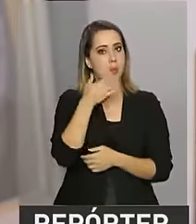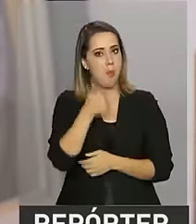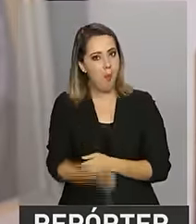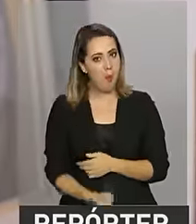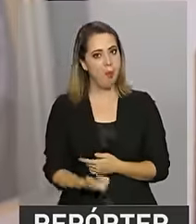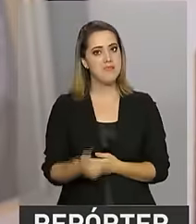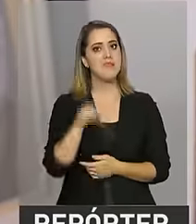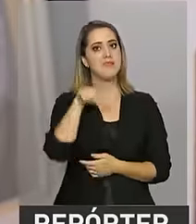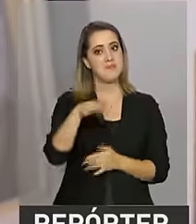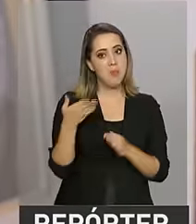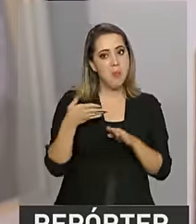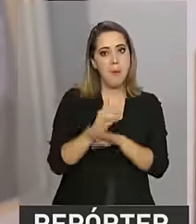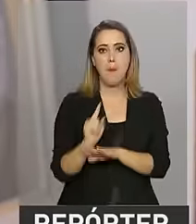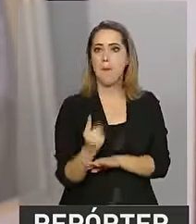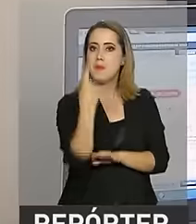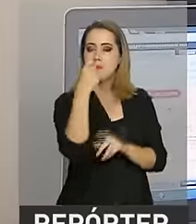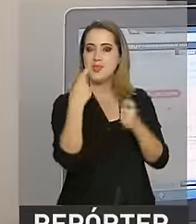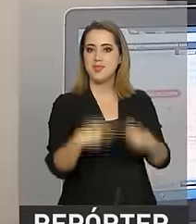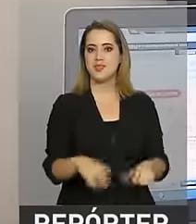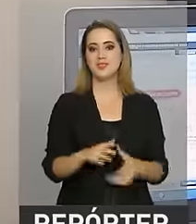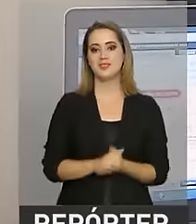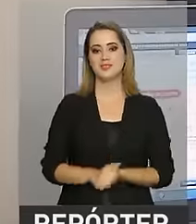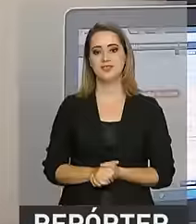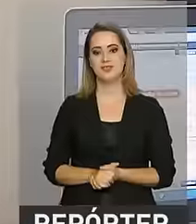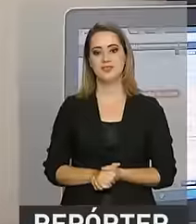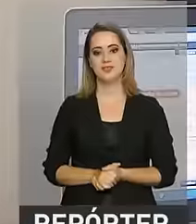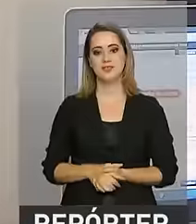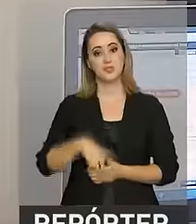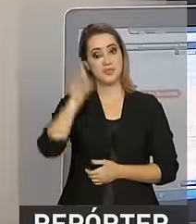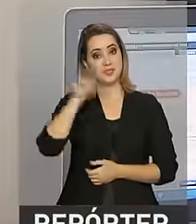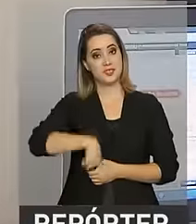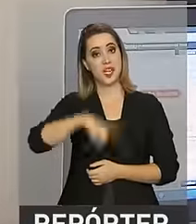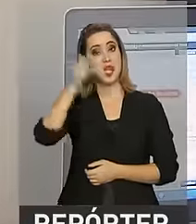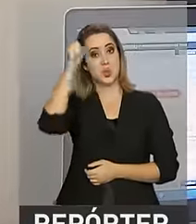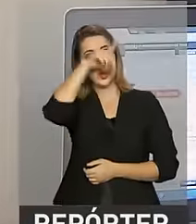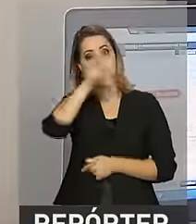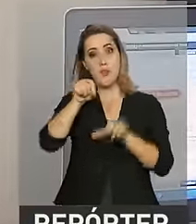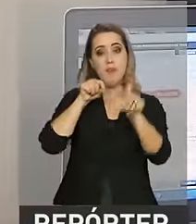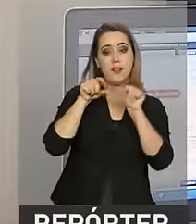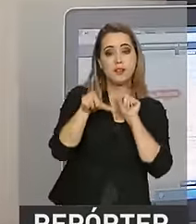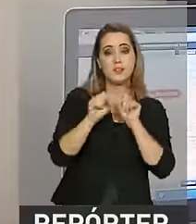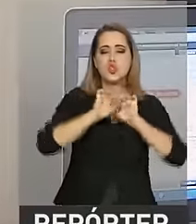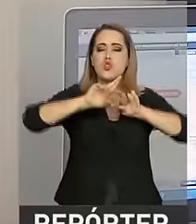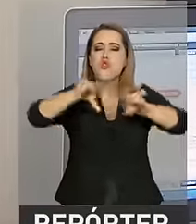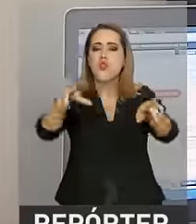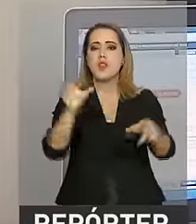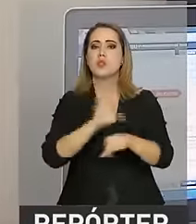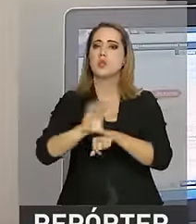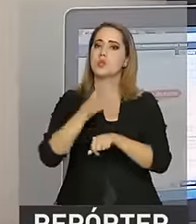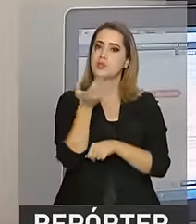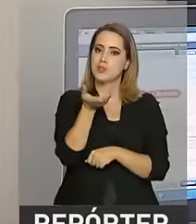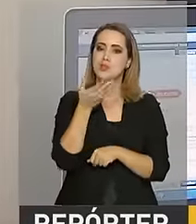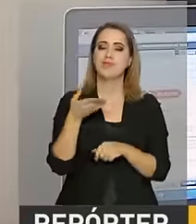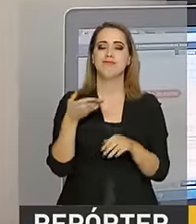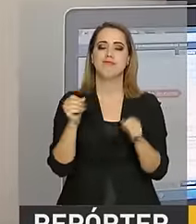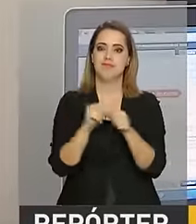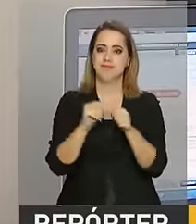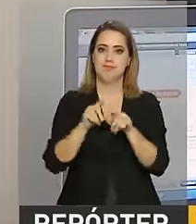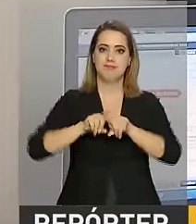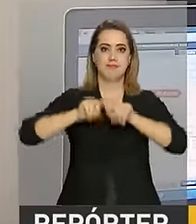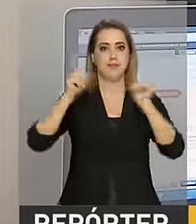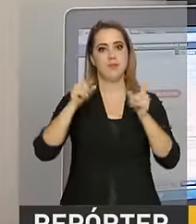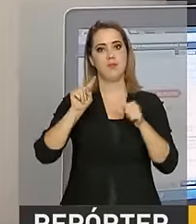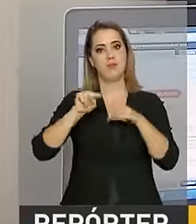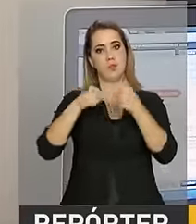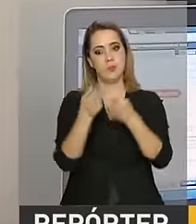notícia estava em primeiro lugar foi bem difícil escolher porque são muitos cursos que eu gostaria de fazer mas depois